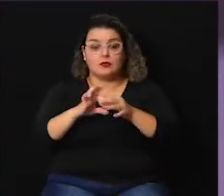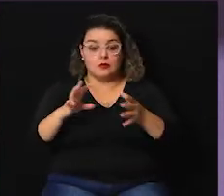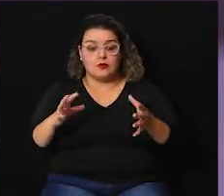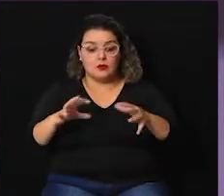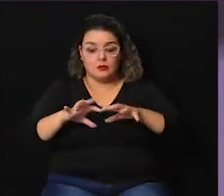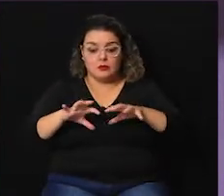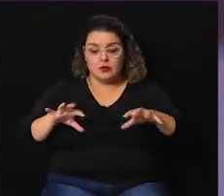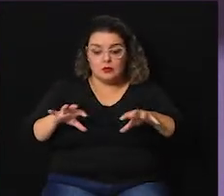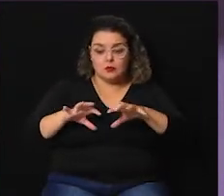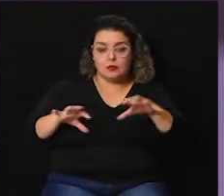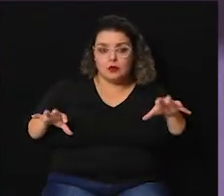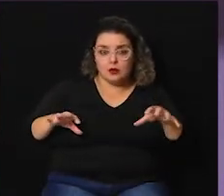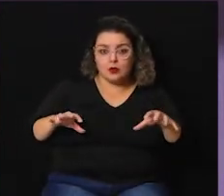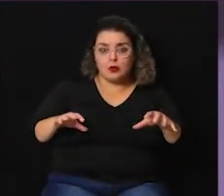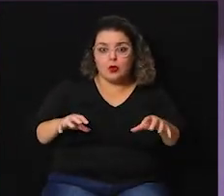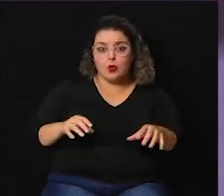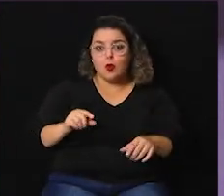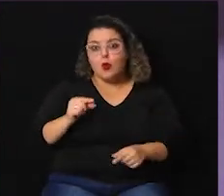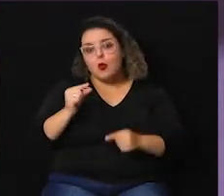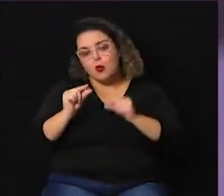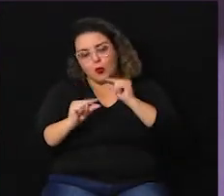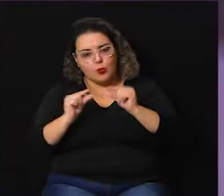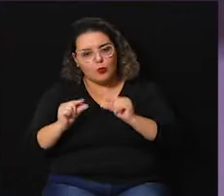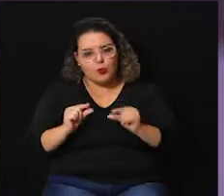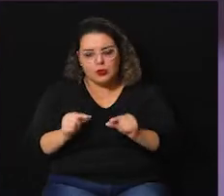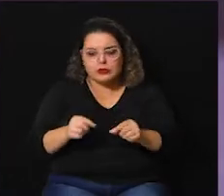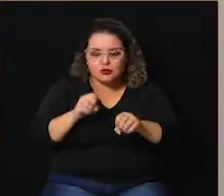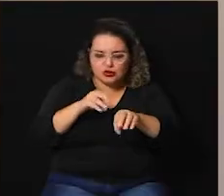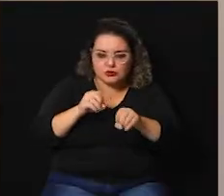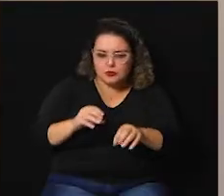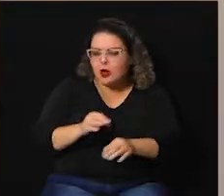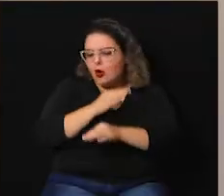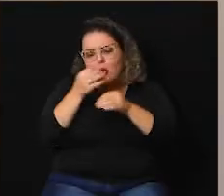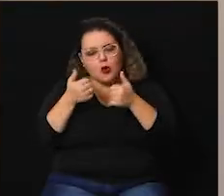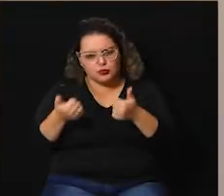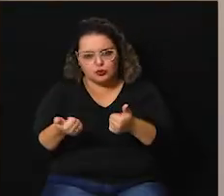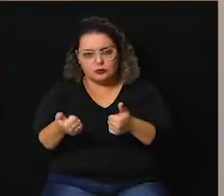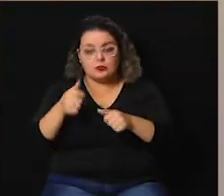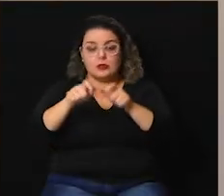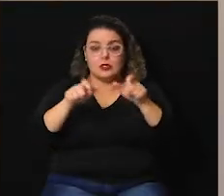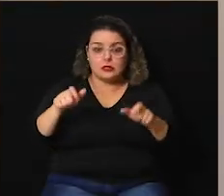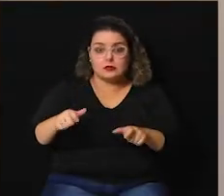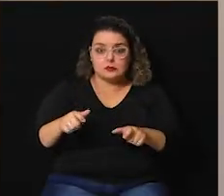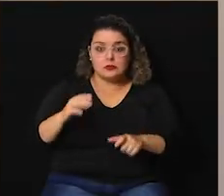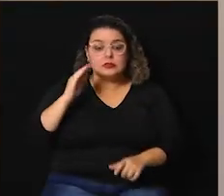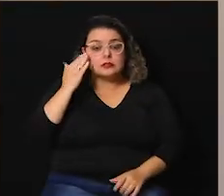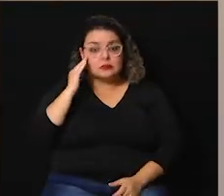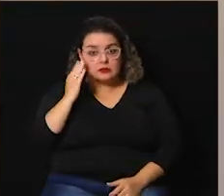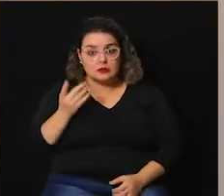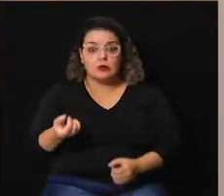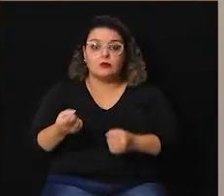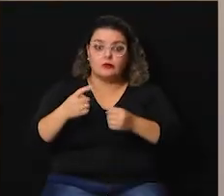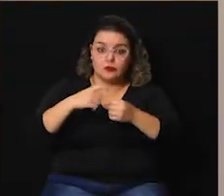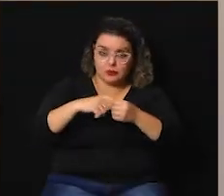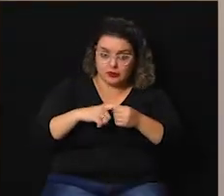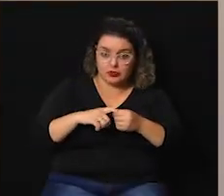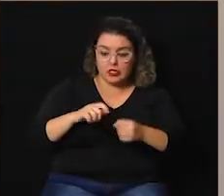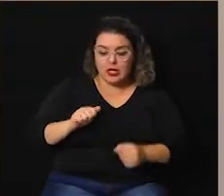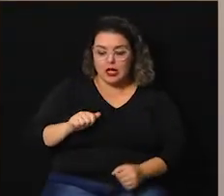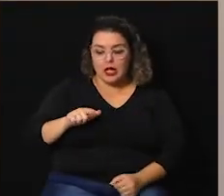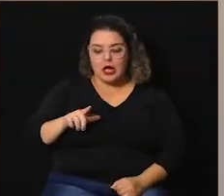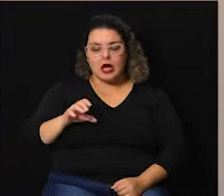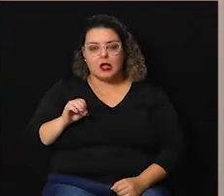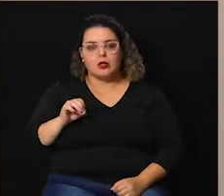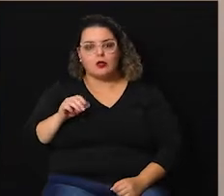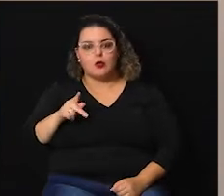uma divisão um pouquinho didática. Ótimo. Para que as pessoas possam entender. Então, voltando.